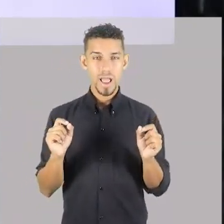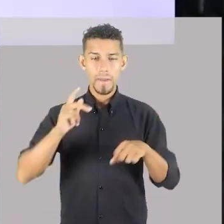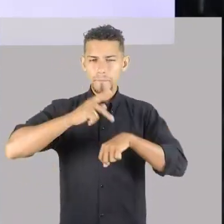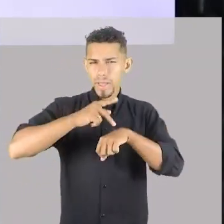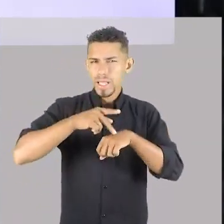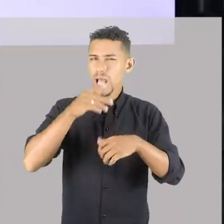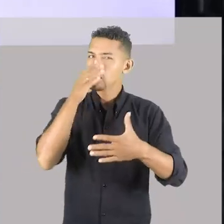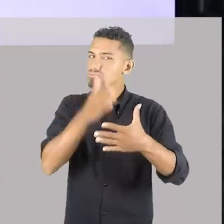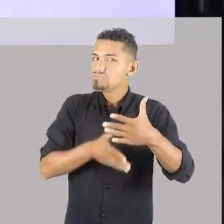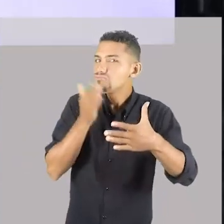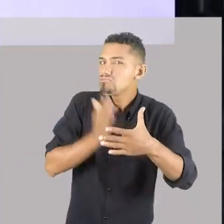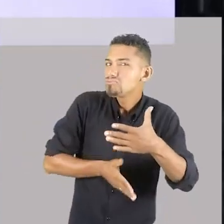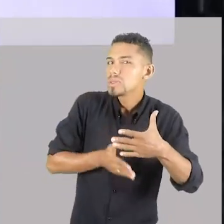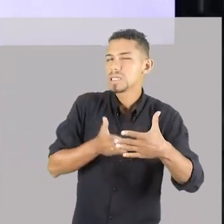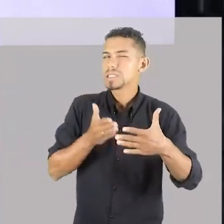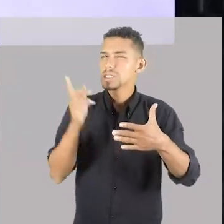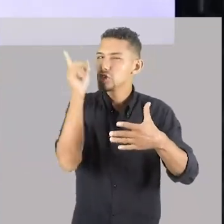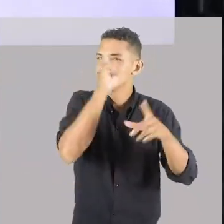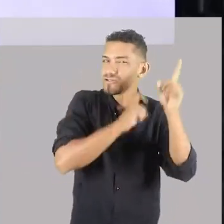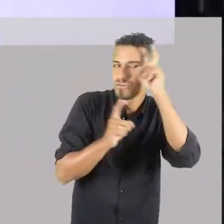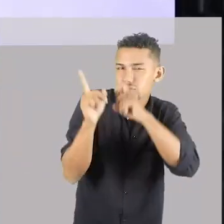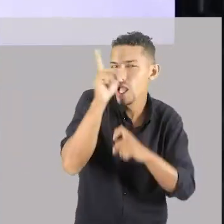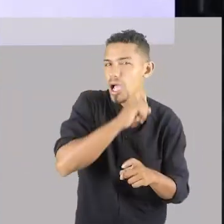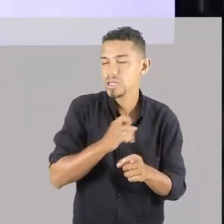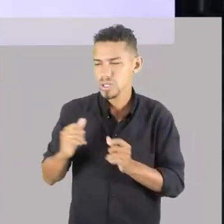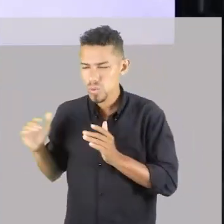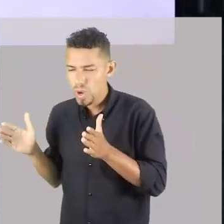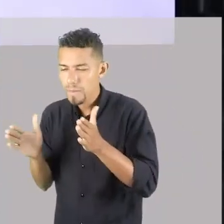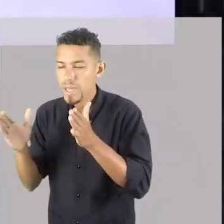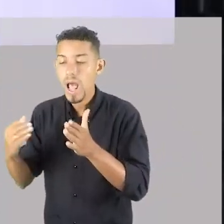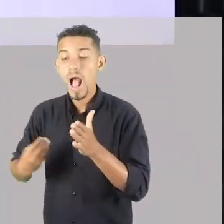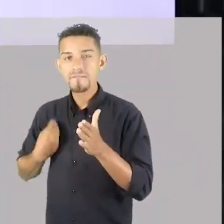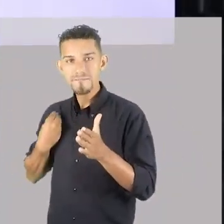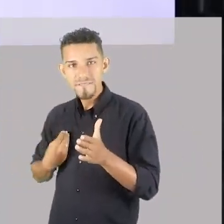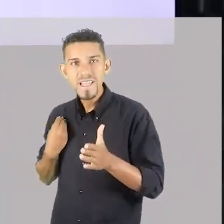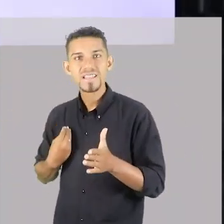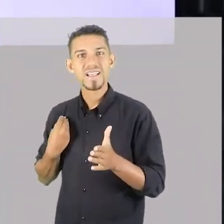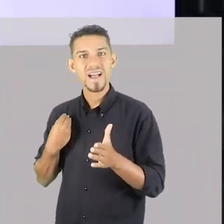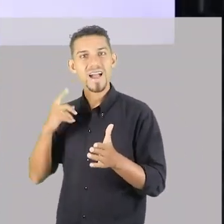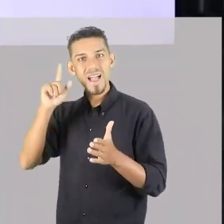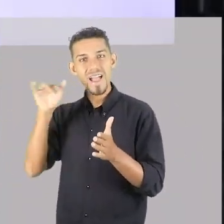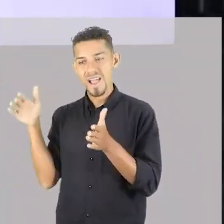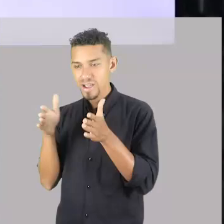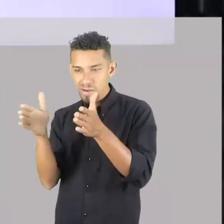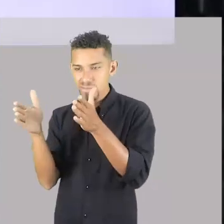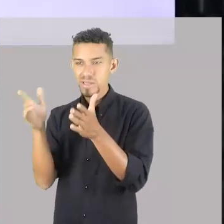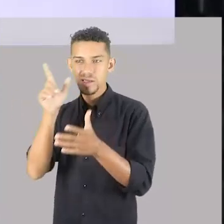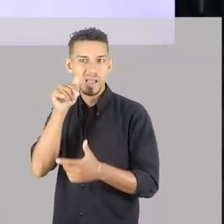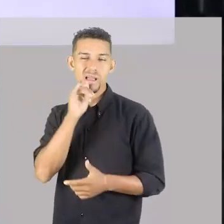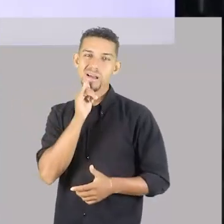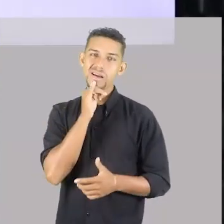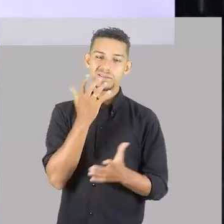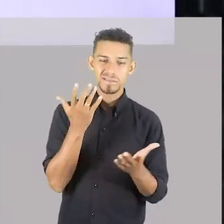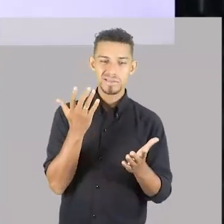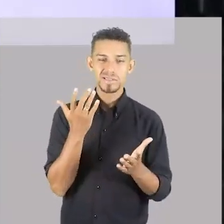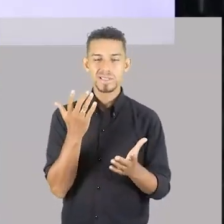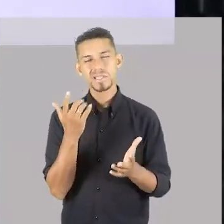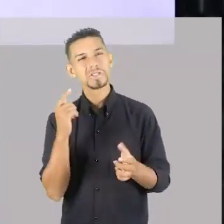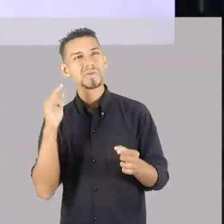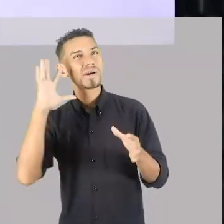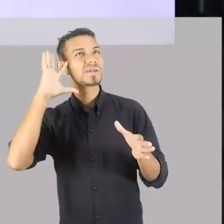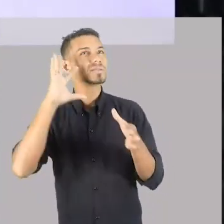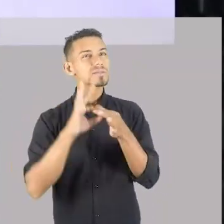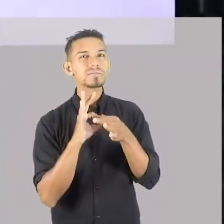em obstáculos, em dificuldades. O caminho seria a nossa vida? Seriam situações, mas eu poderia também associar